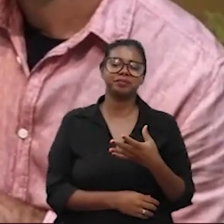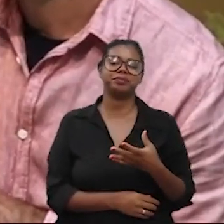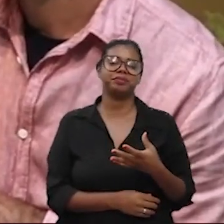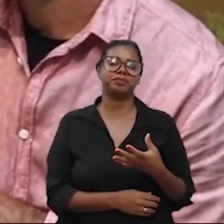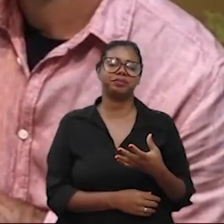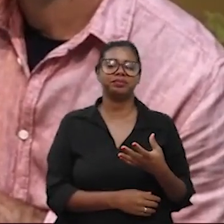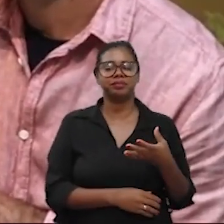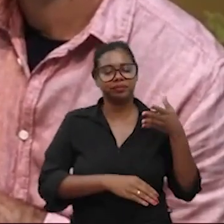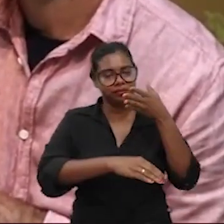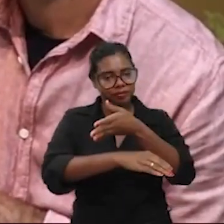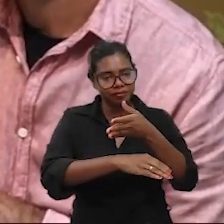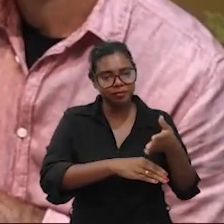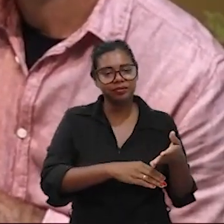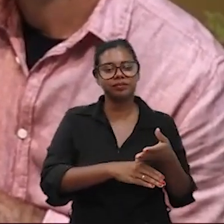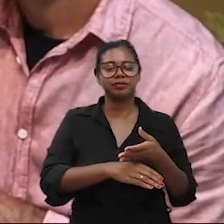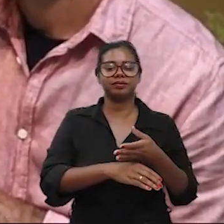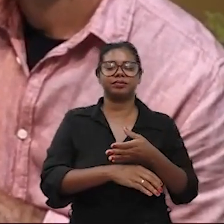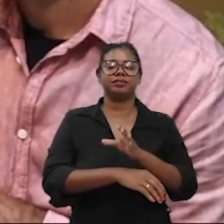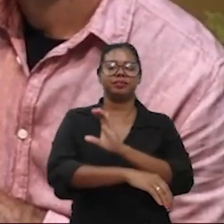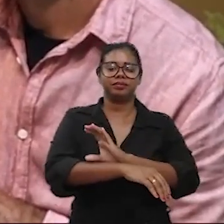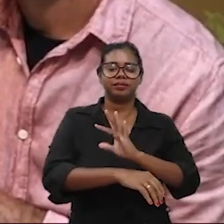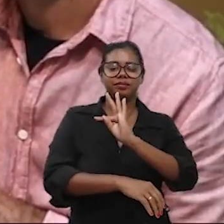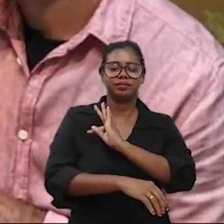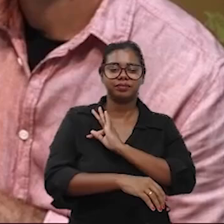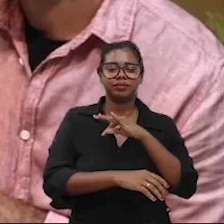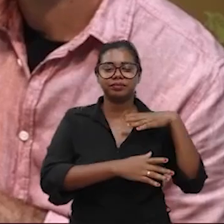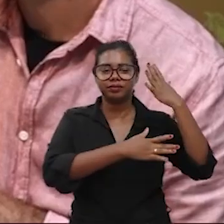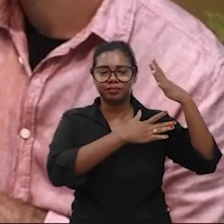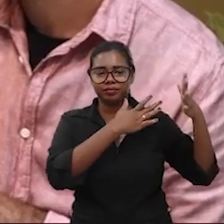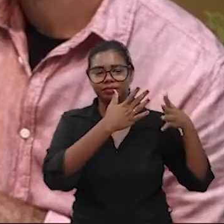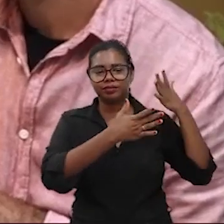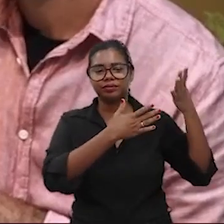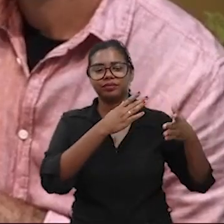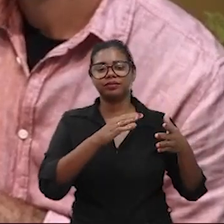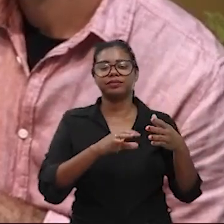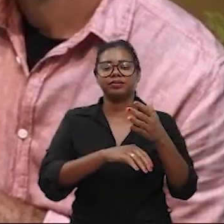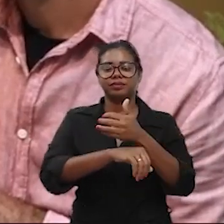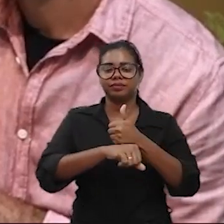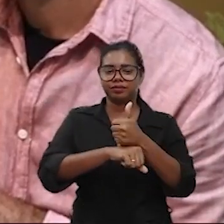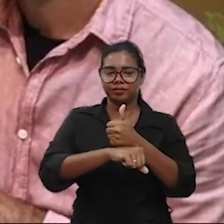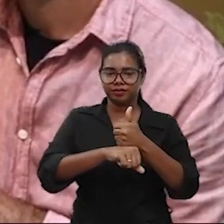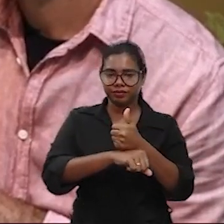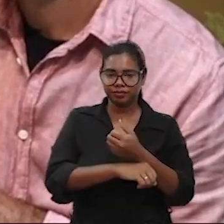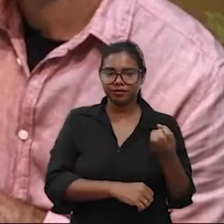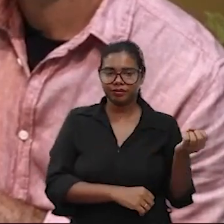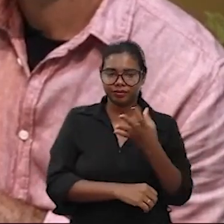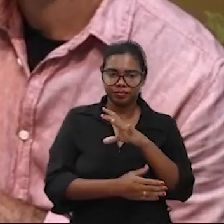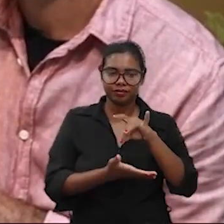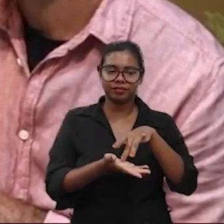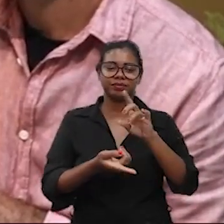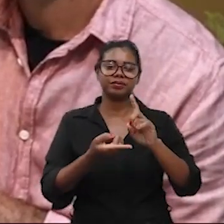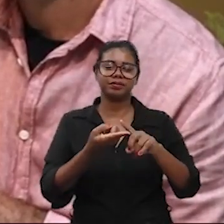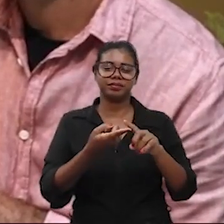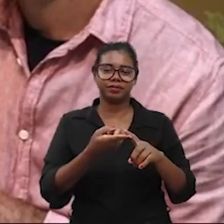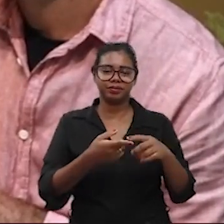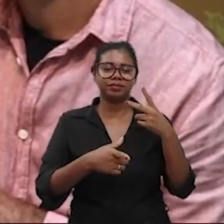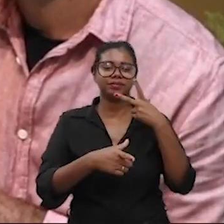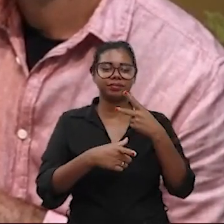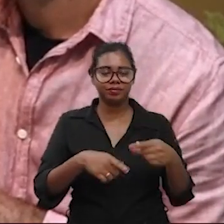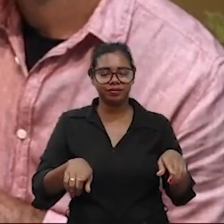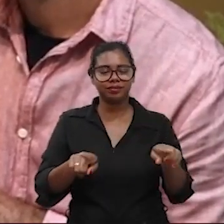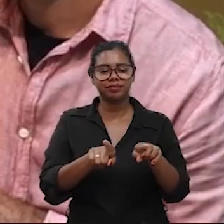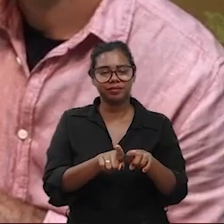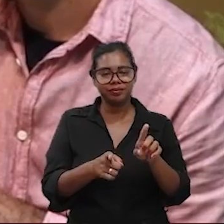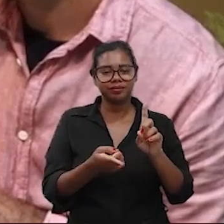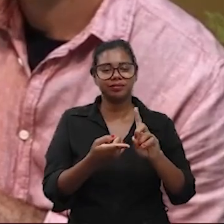também a gente tenha novos profissionais e a gente consiga também fazer